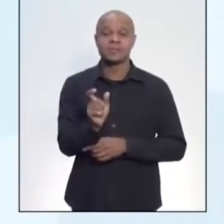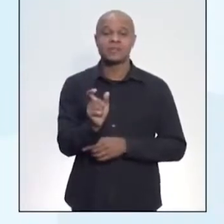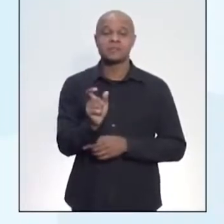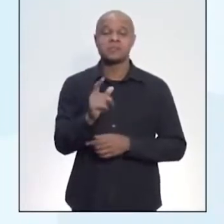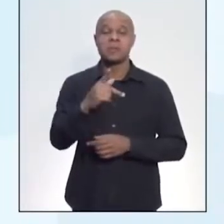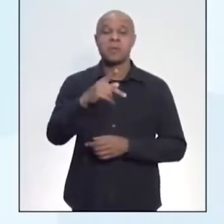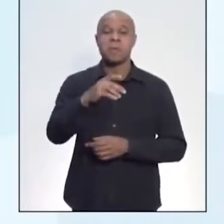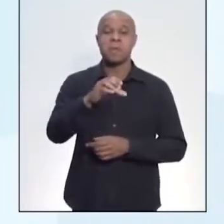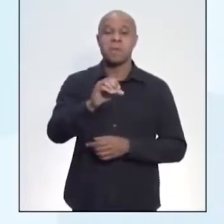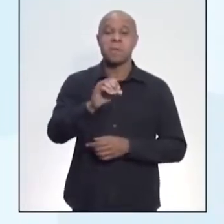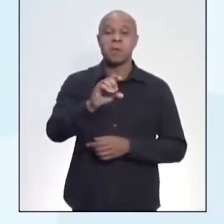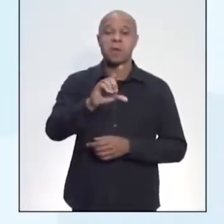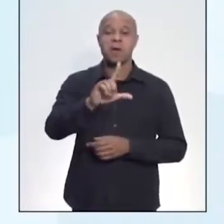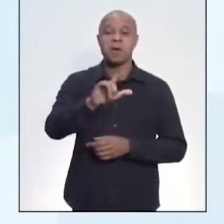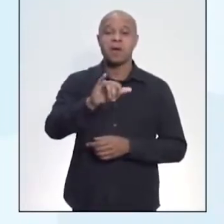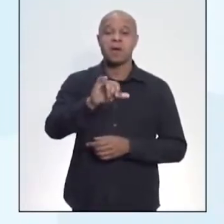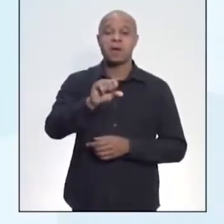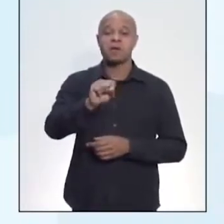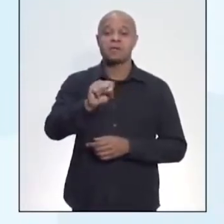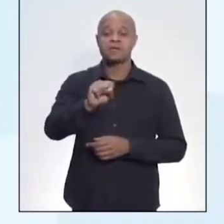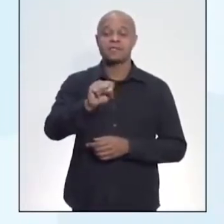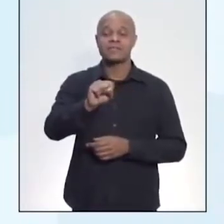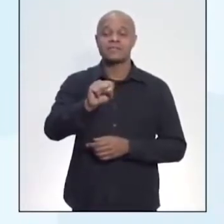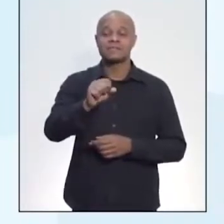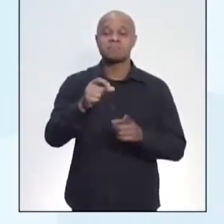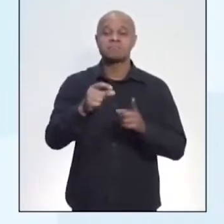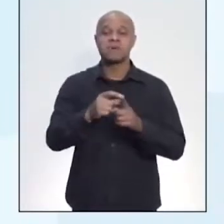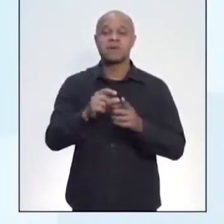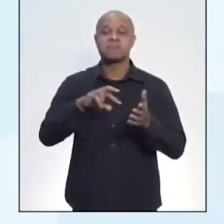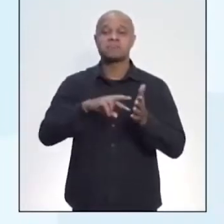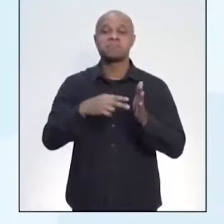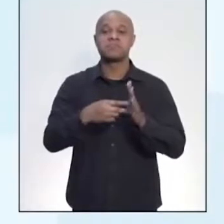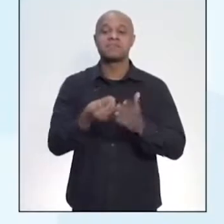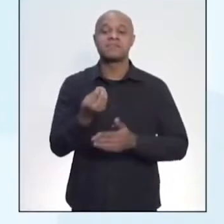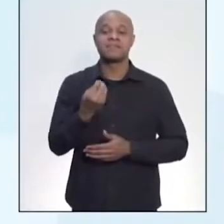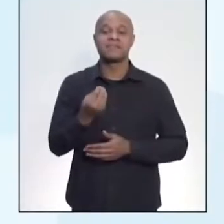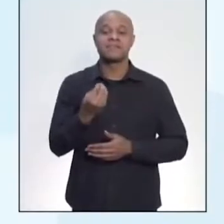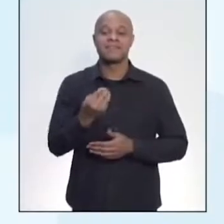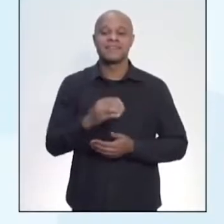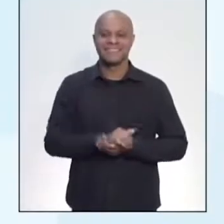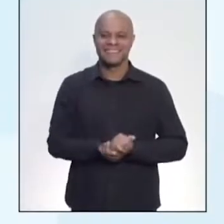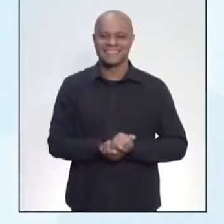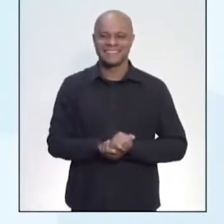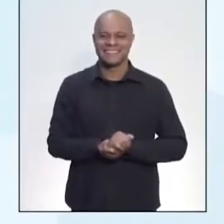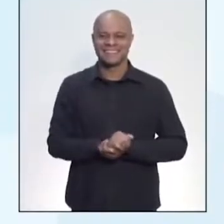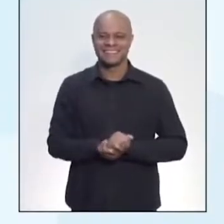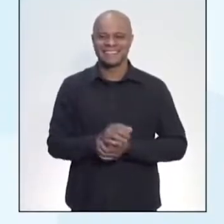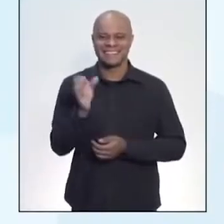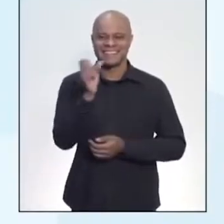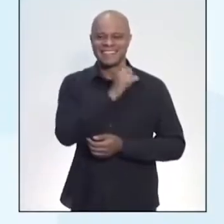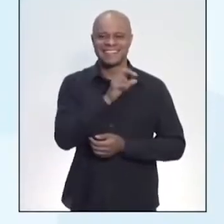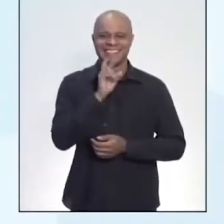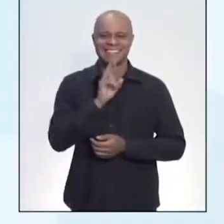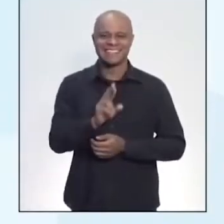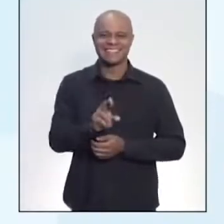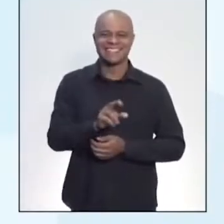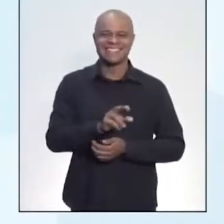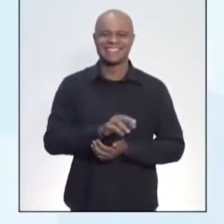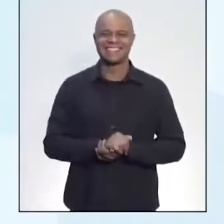segundos porque tá muito fácil essa pergunta eu vou deixar alguns segundos e a gente volta uns 40 segundos acho que dá para responder